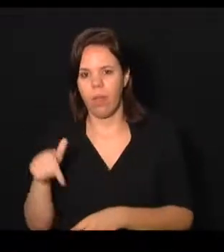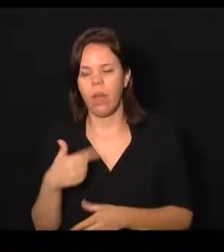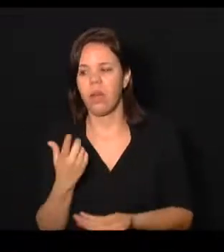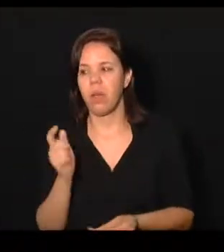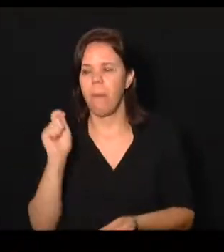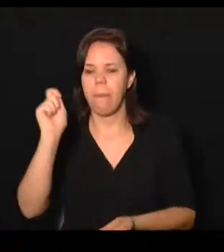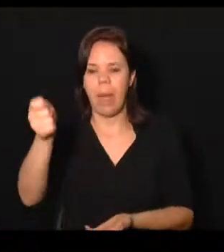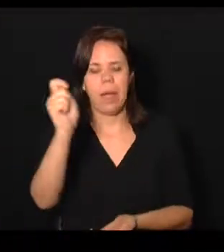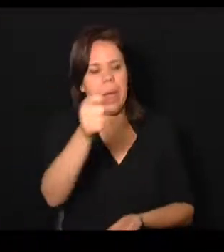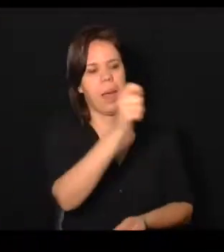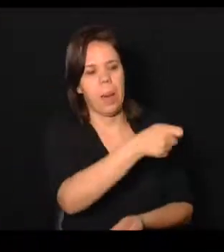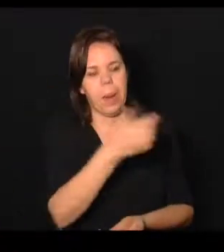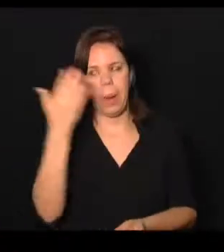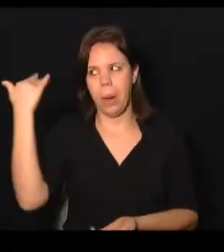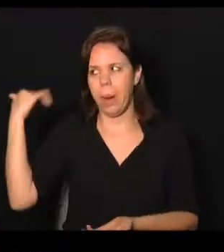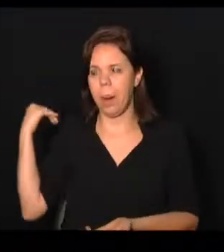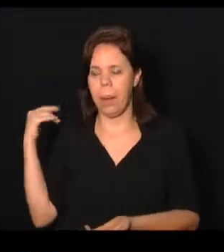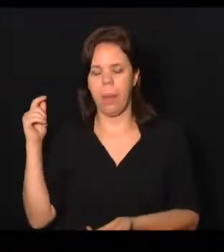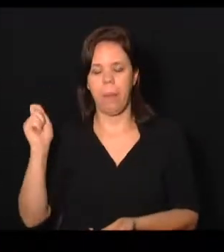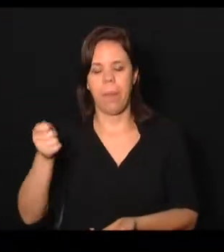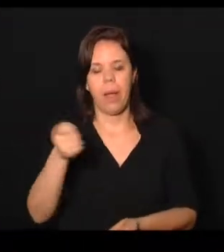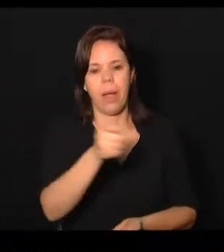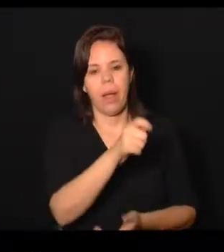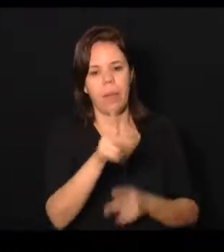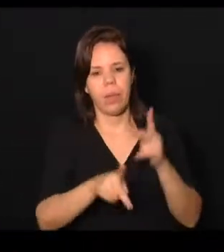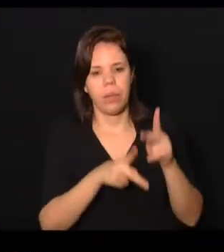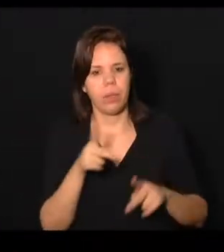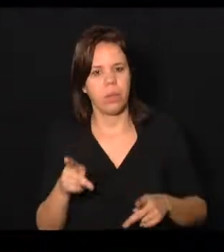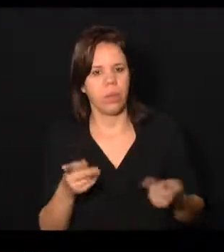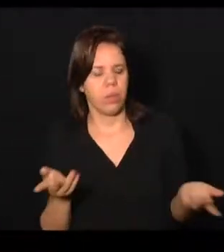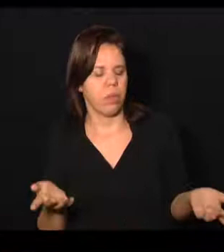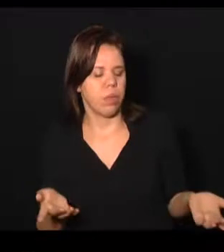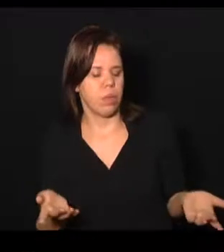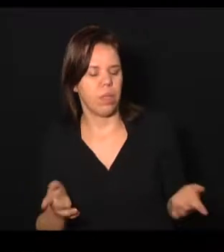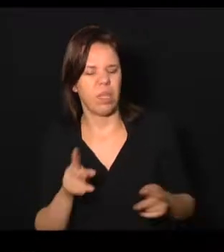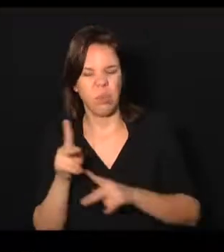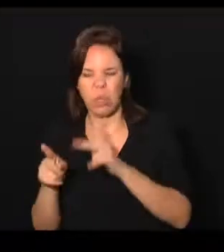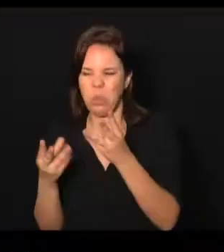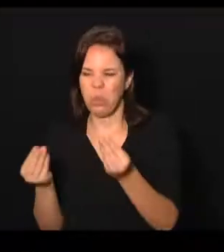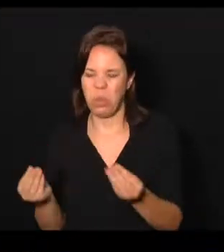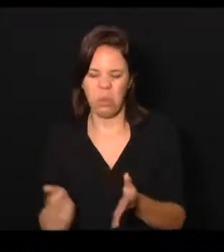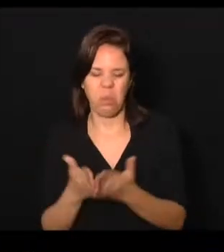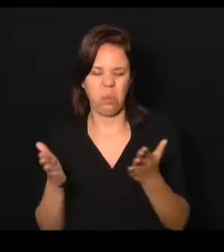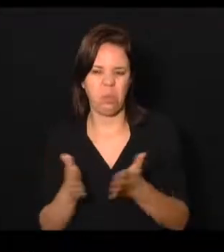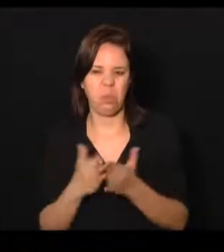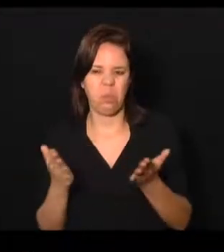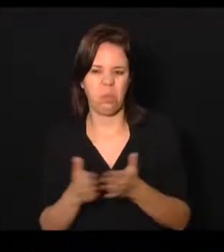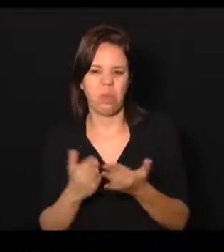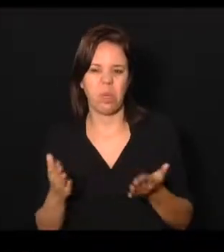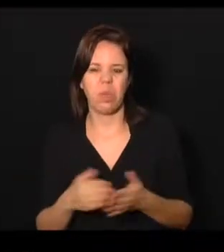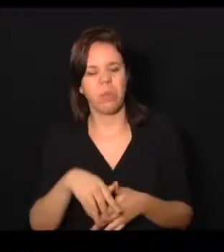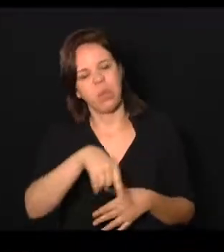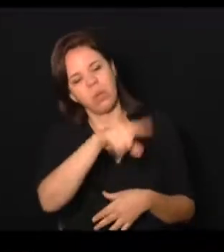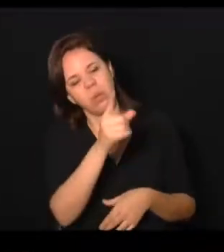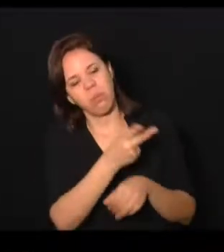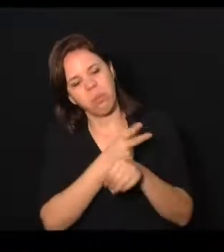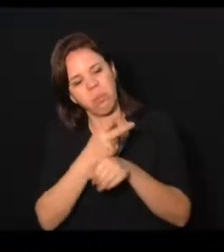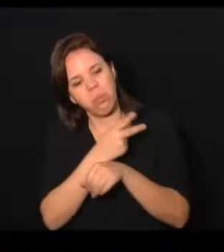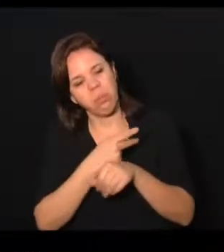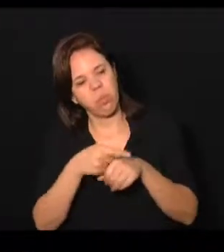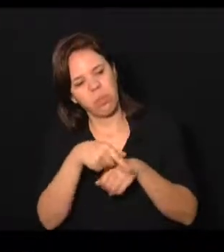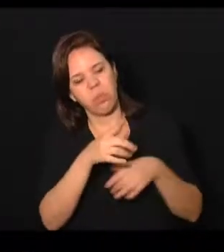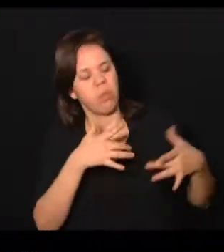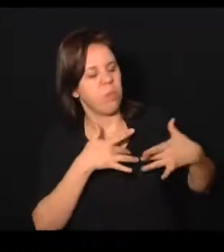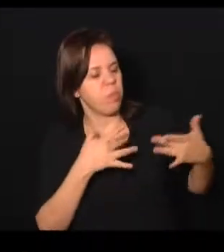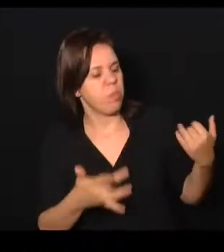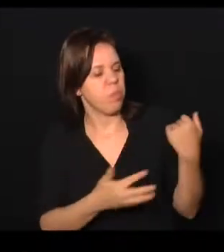remunerada. Então, acontecia com muita frequência aquelas populações mais vulneráveis e de maior necessidade financeira procurarem o banco de sangue